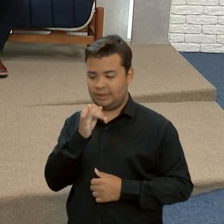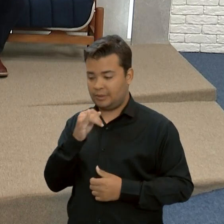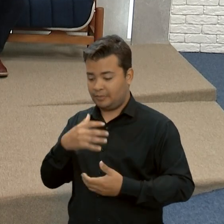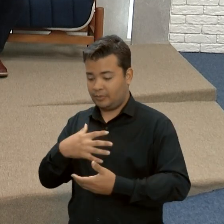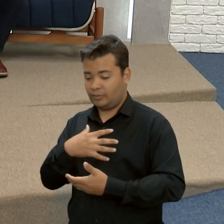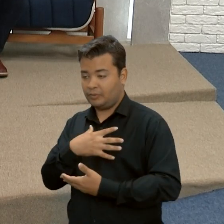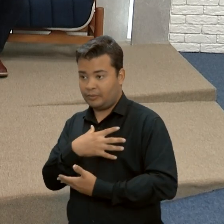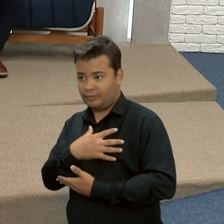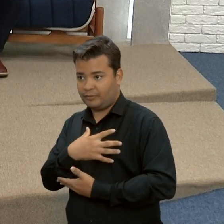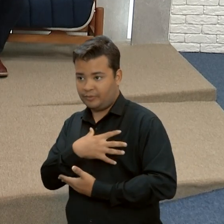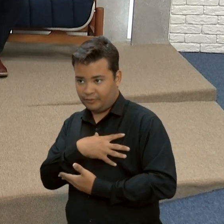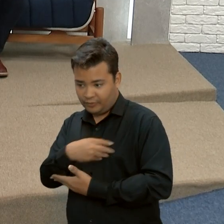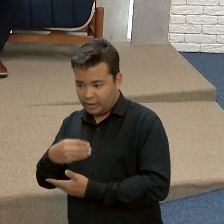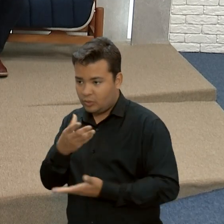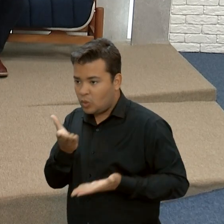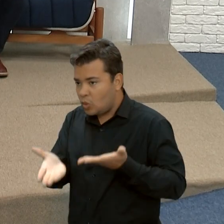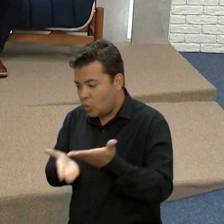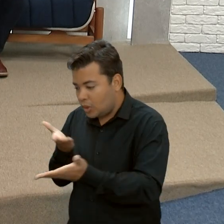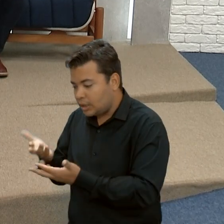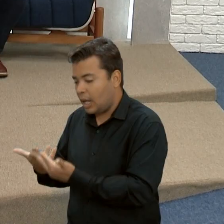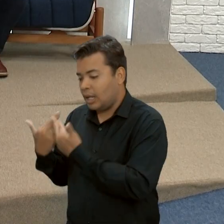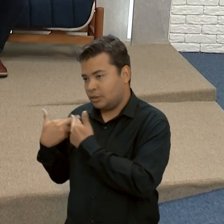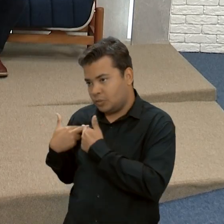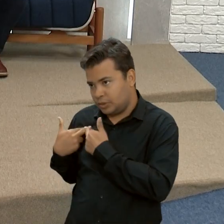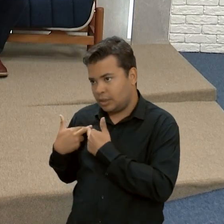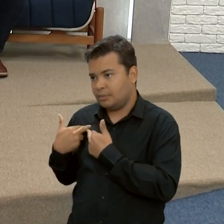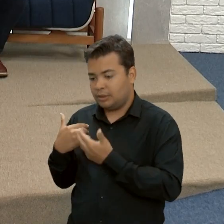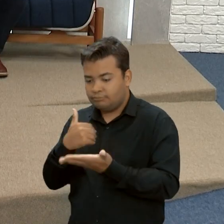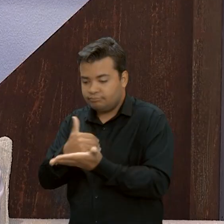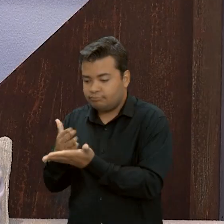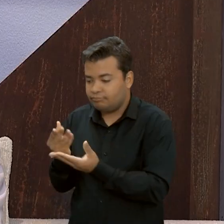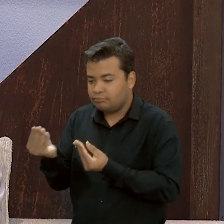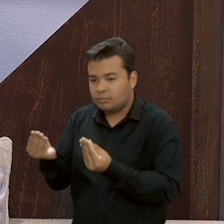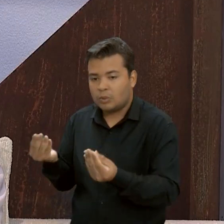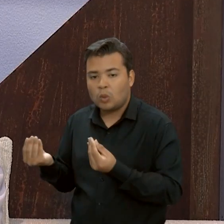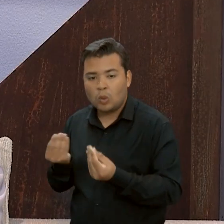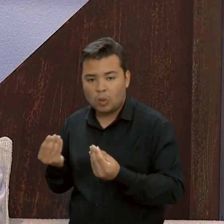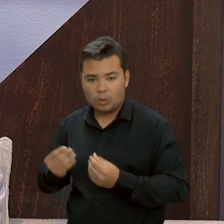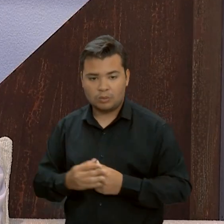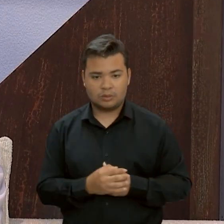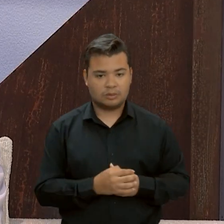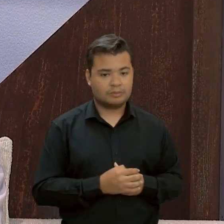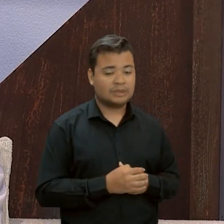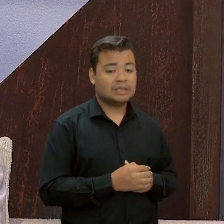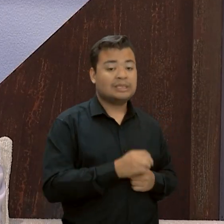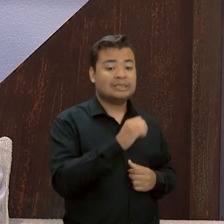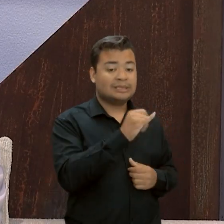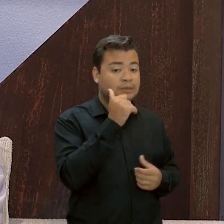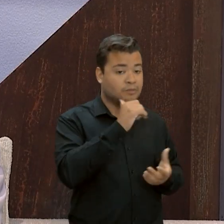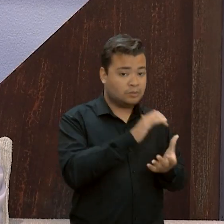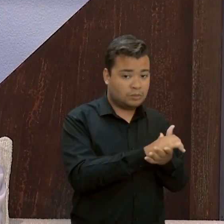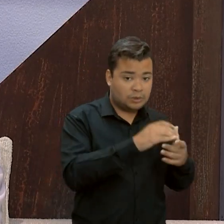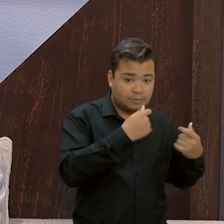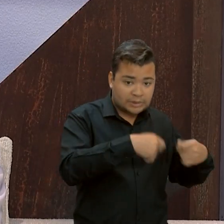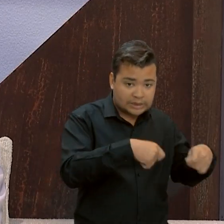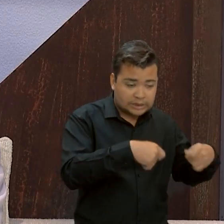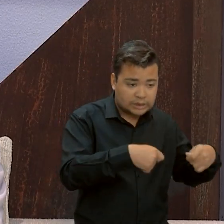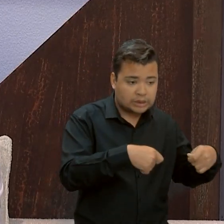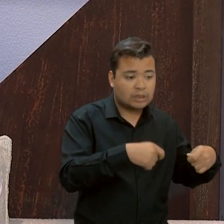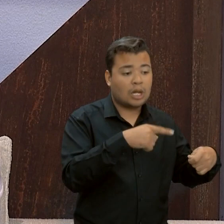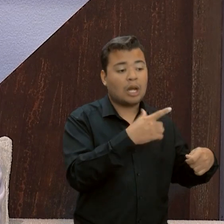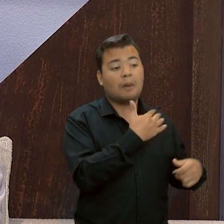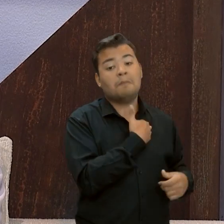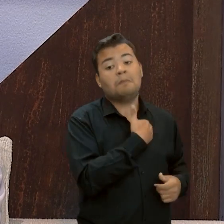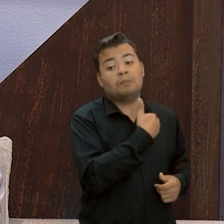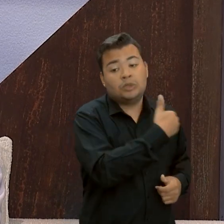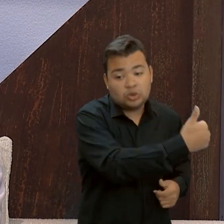sido? Sempre que a Ana precisa, à noite chama, né? Fala, ó, Cavalcante, meu bem,